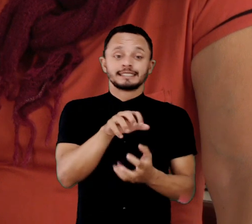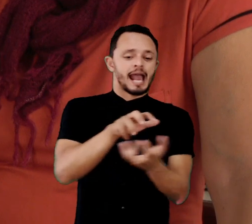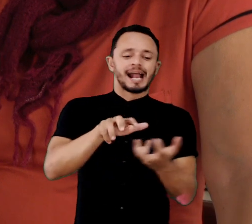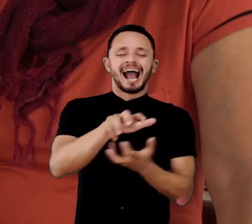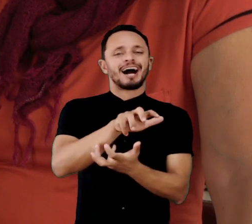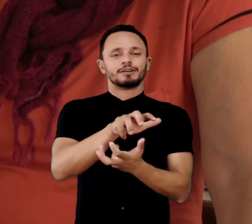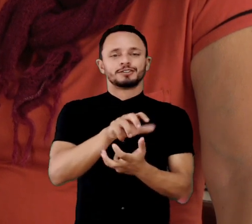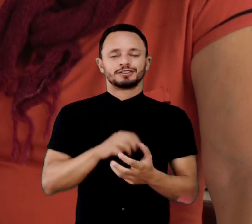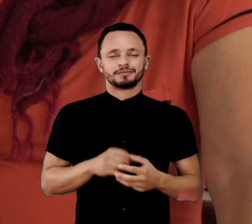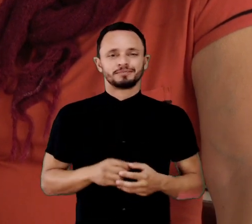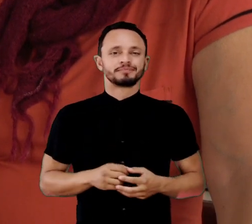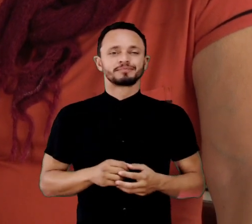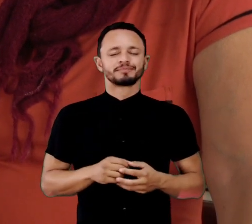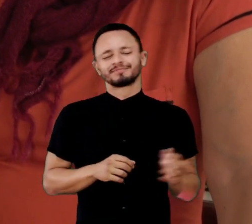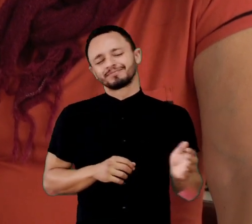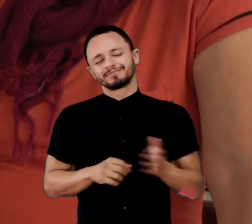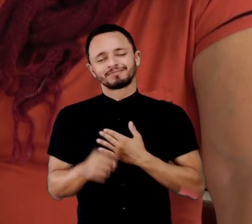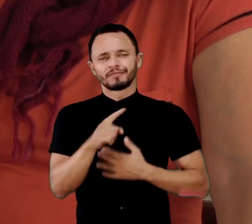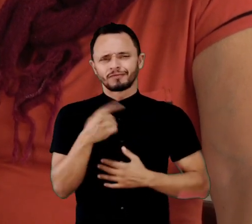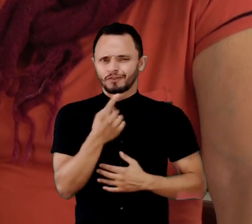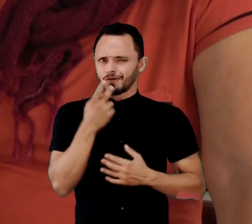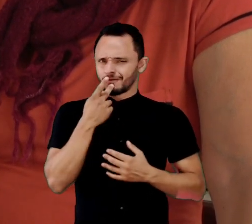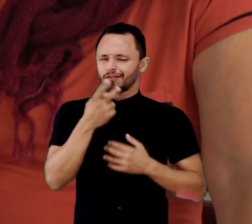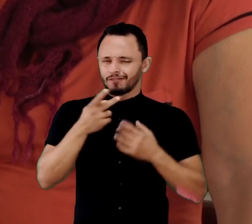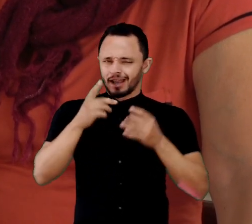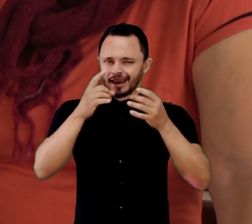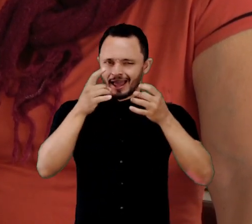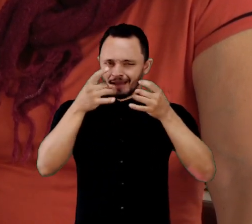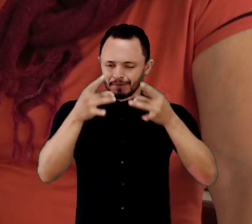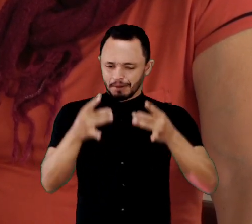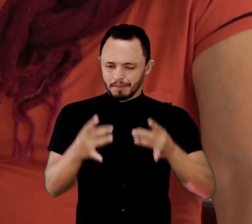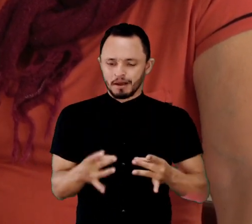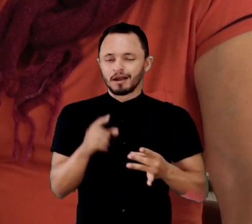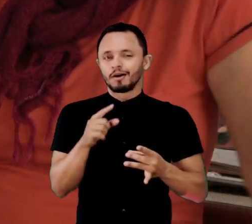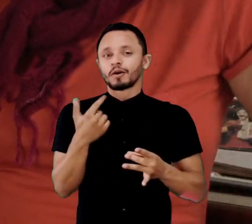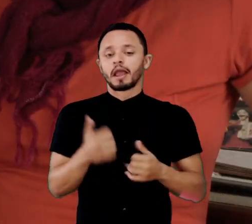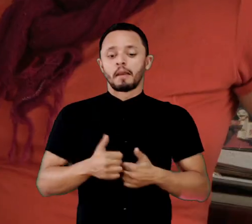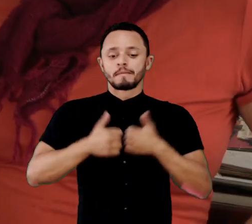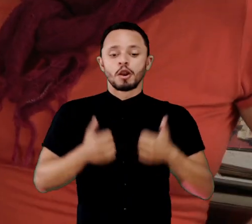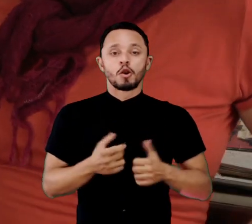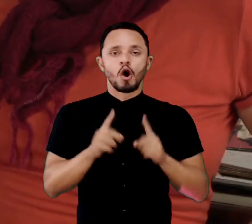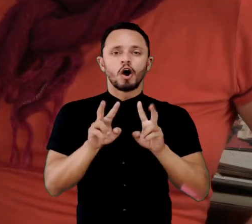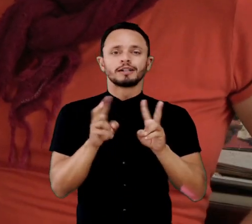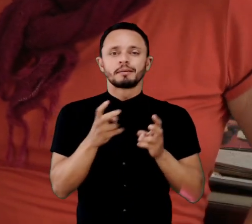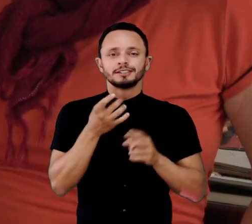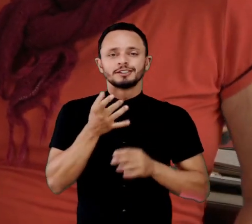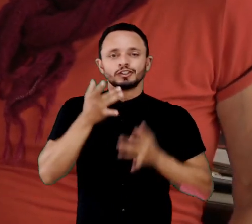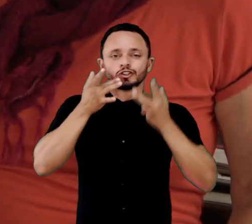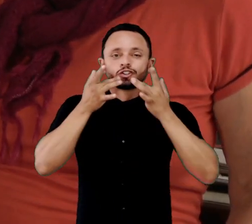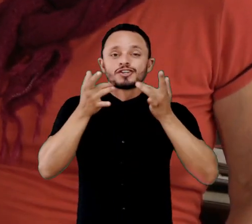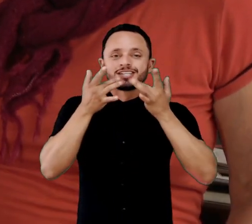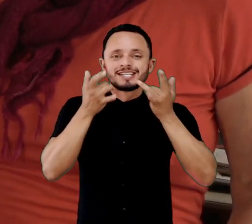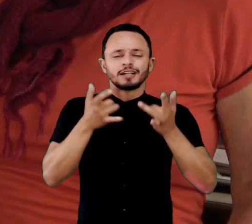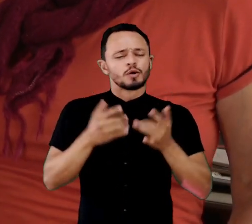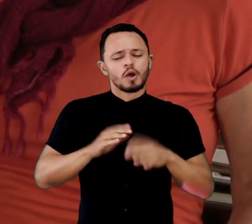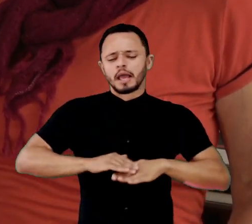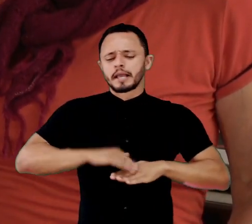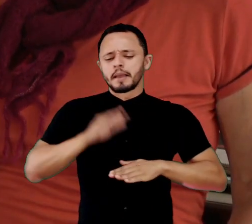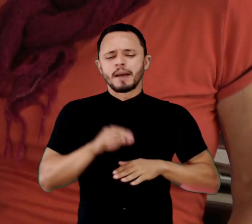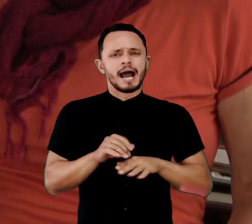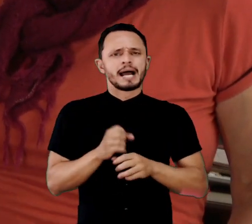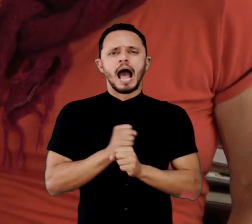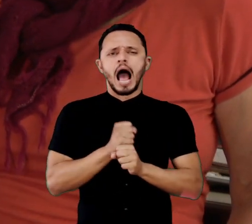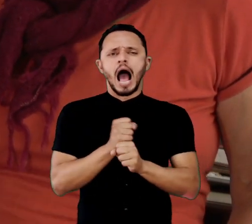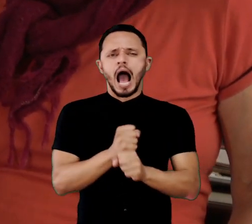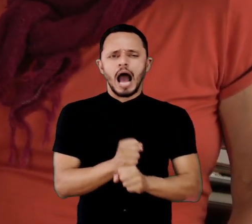acho que talvez o mais emblemático que a gente tenha criado, né, que mais circulou, que mais